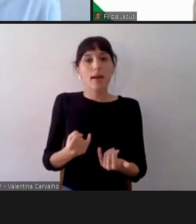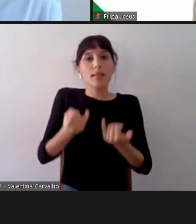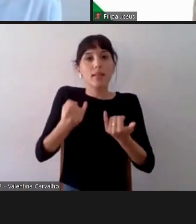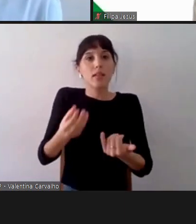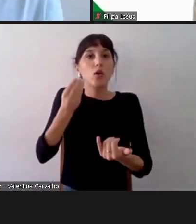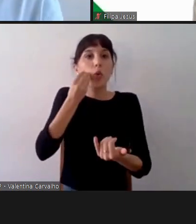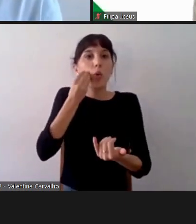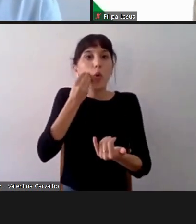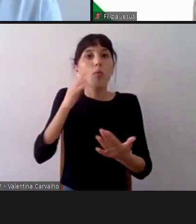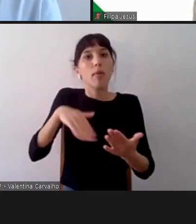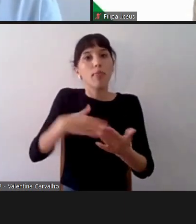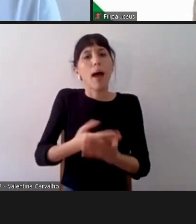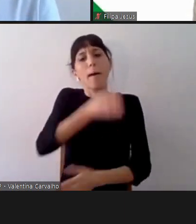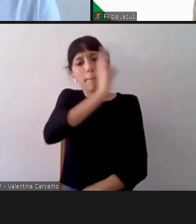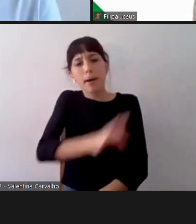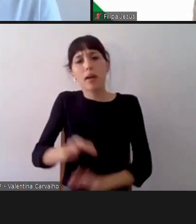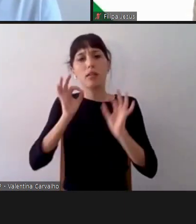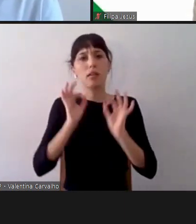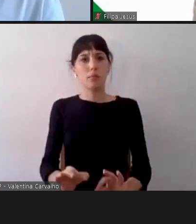trabalho.